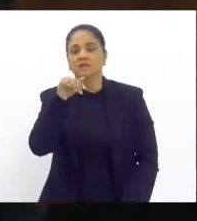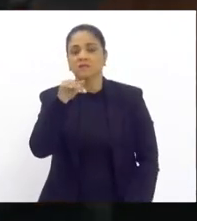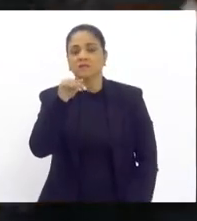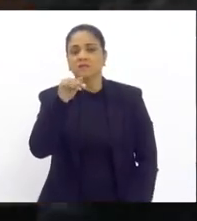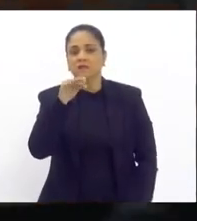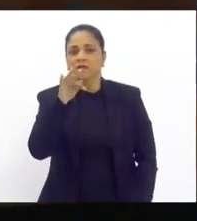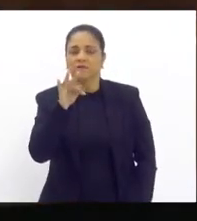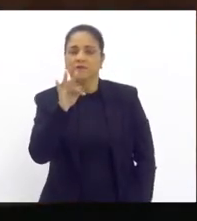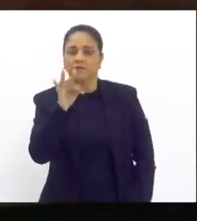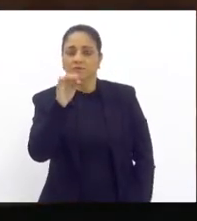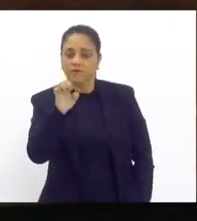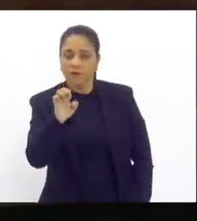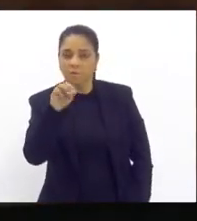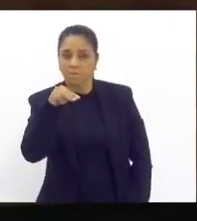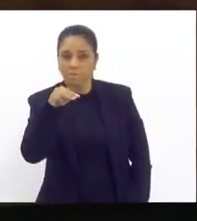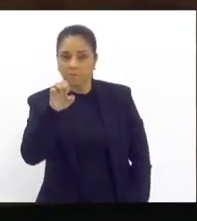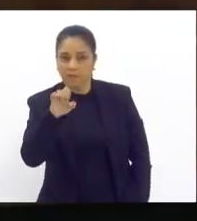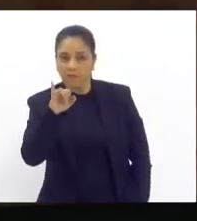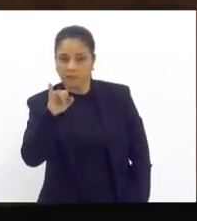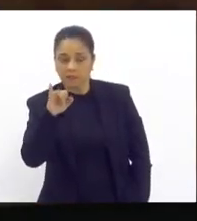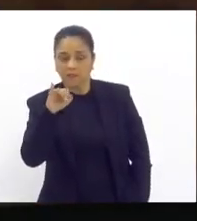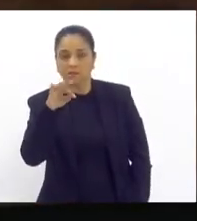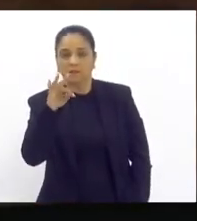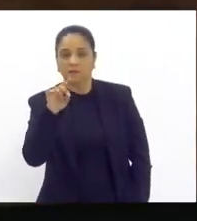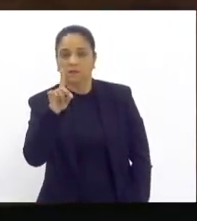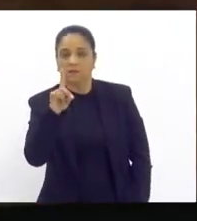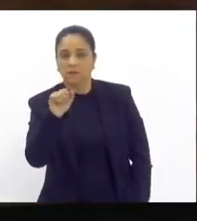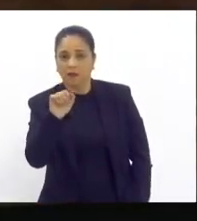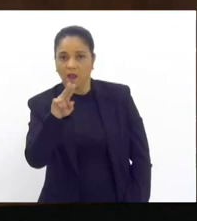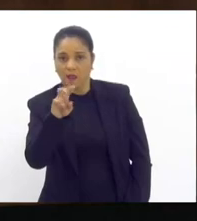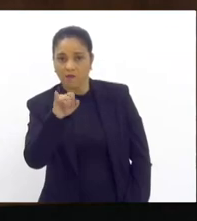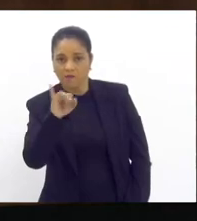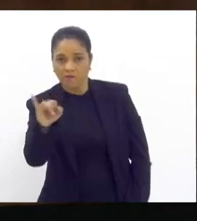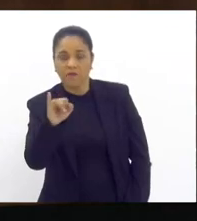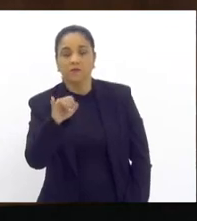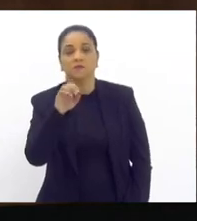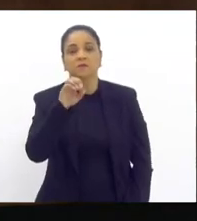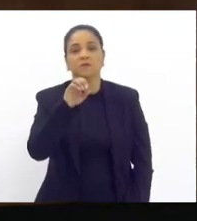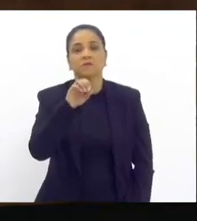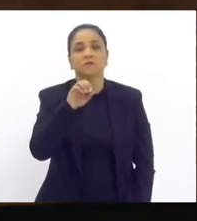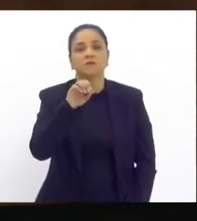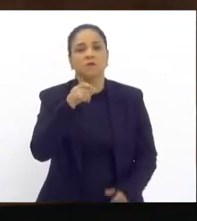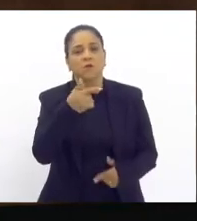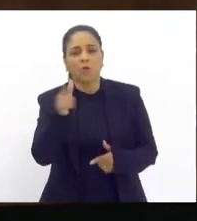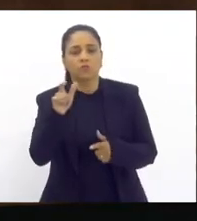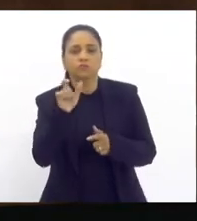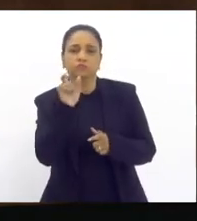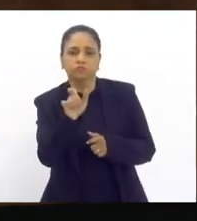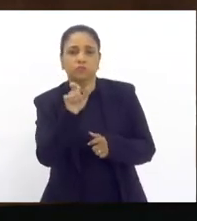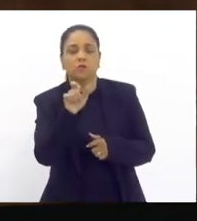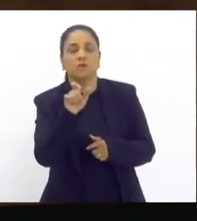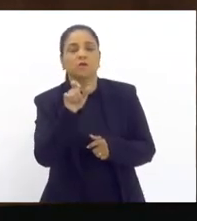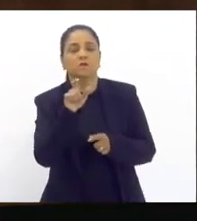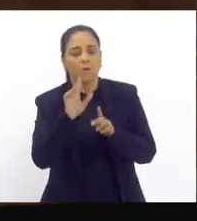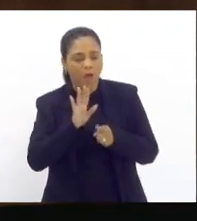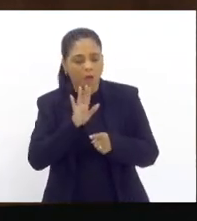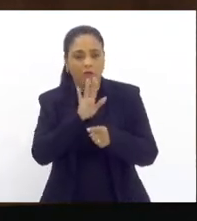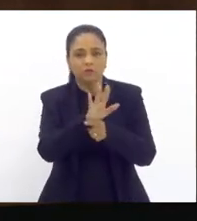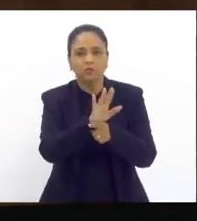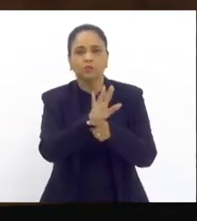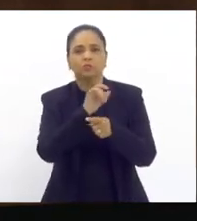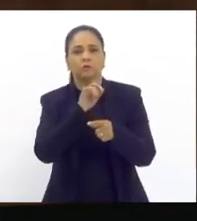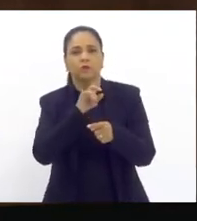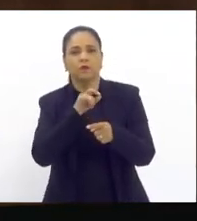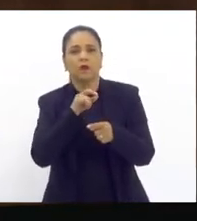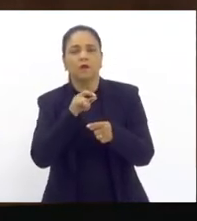Alegre, e o Lady Drive, que é em Sorocaba, entre outros, que contribuem também para que essas